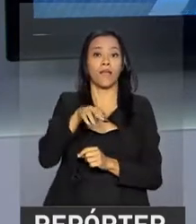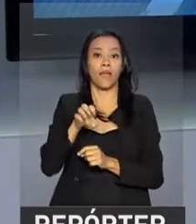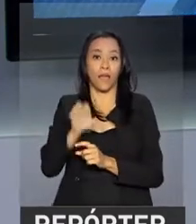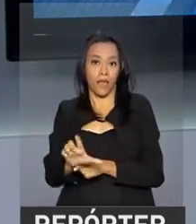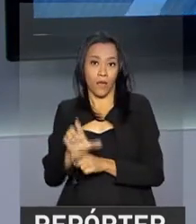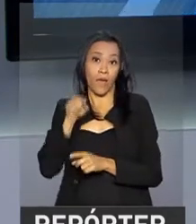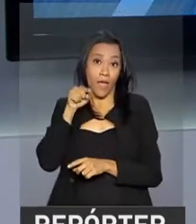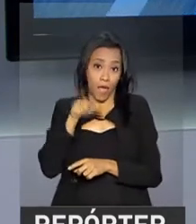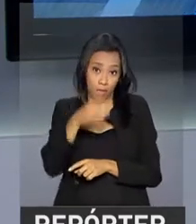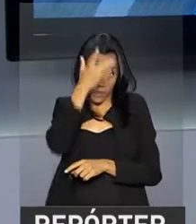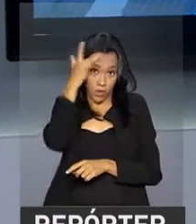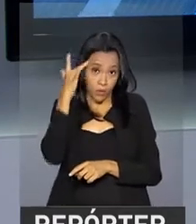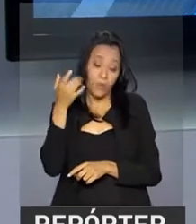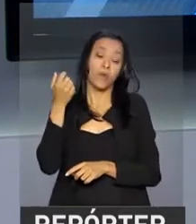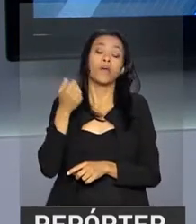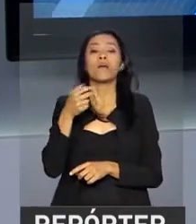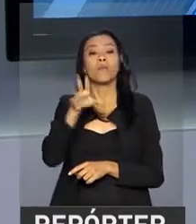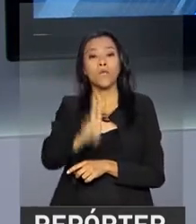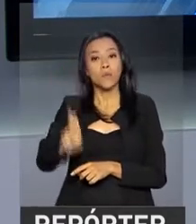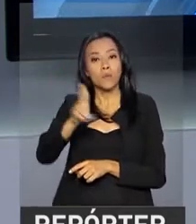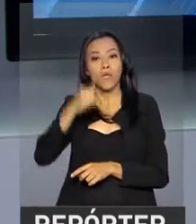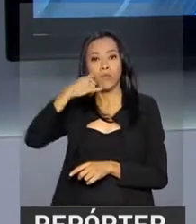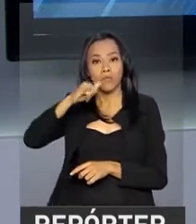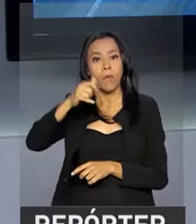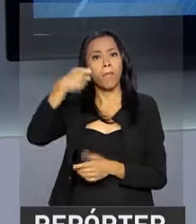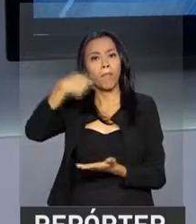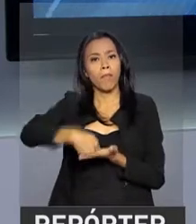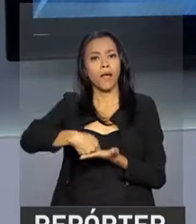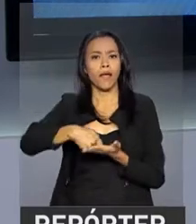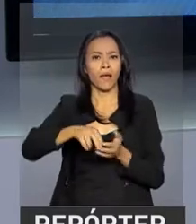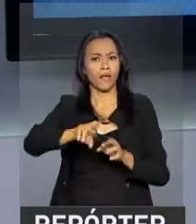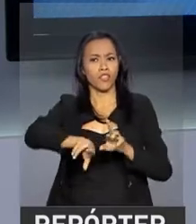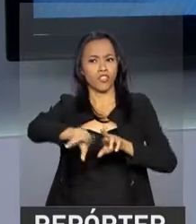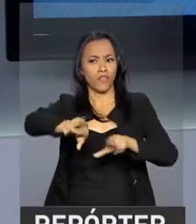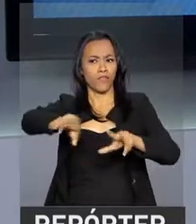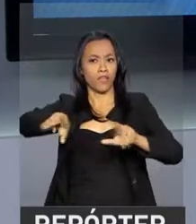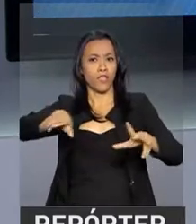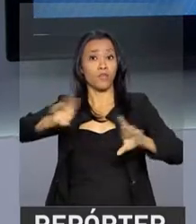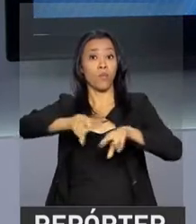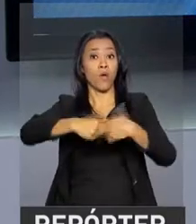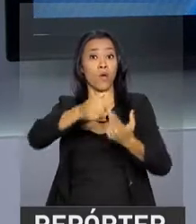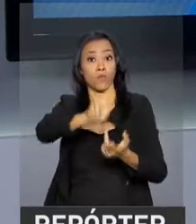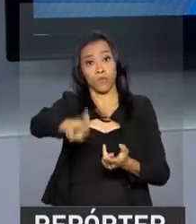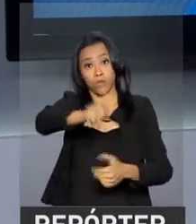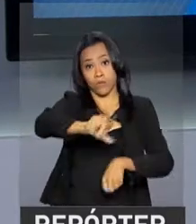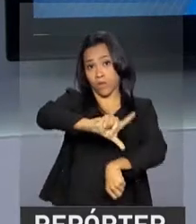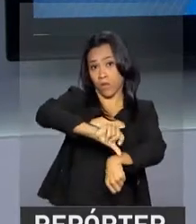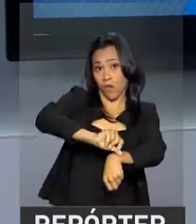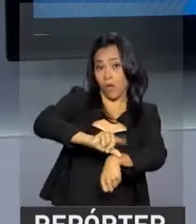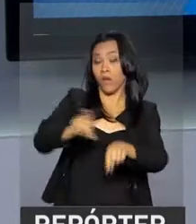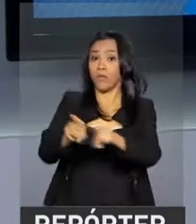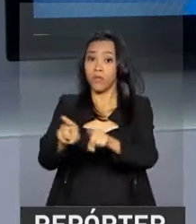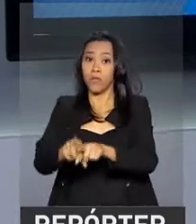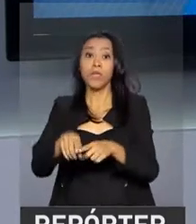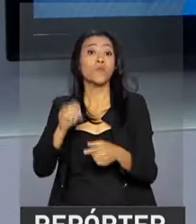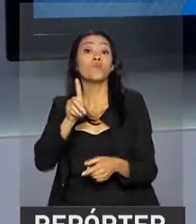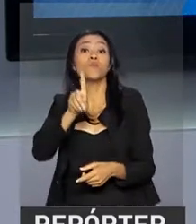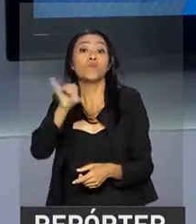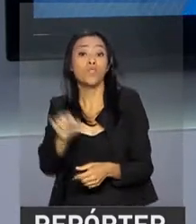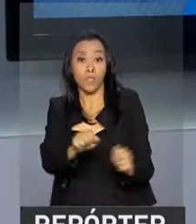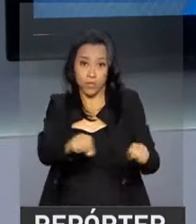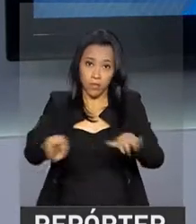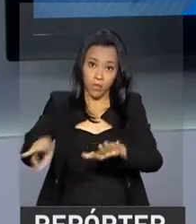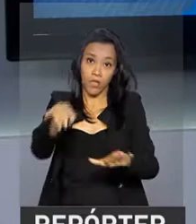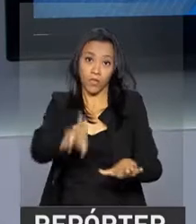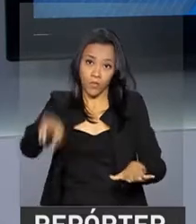Com ela, o consumidor passa a ter possibilidade de pagar valores diferentes em função da hora e do dia da semana em que consome energia